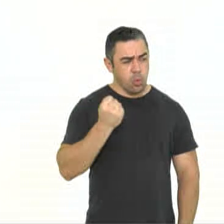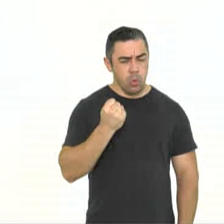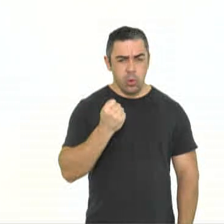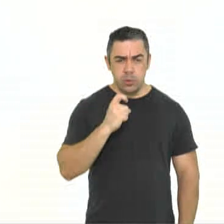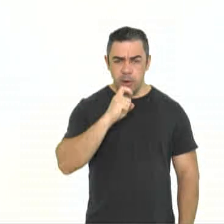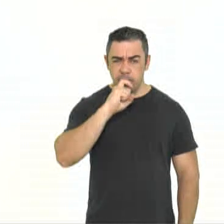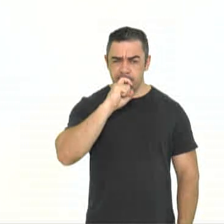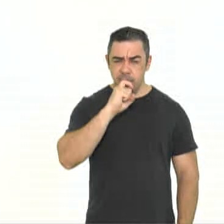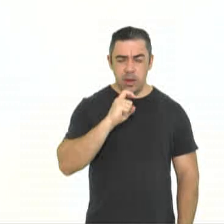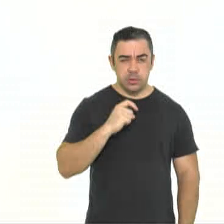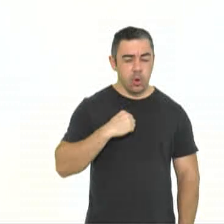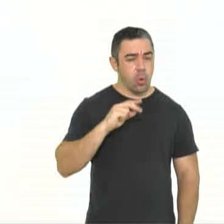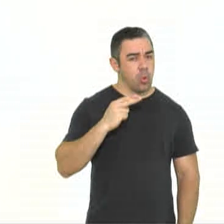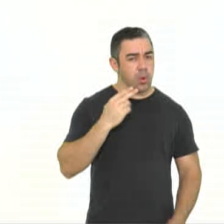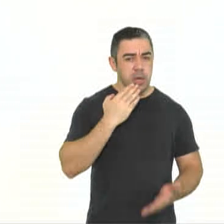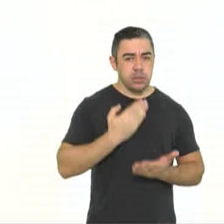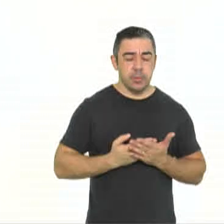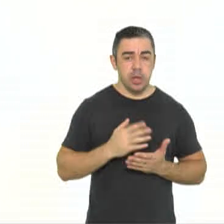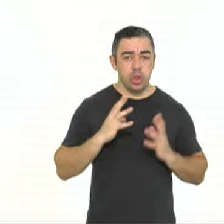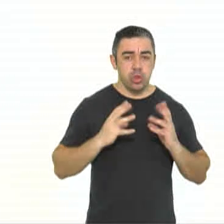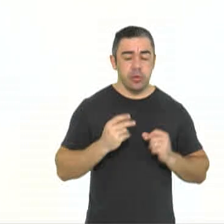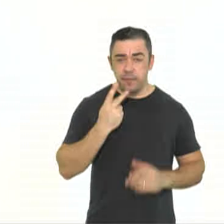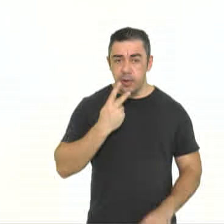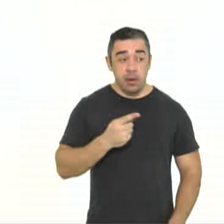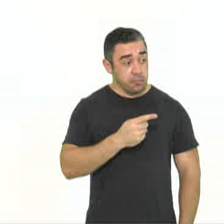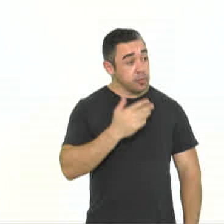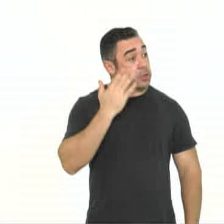ou admiração. E todos diziam: